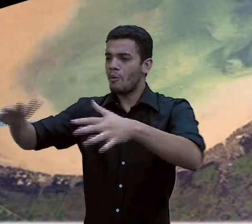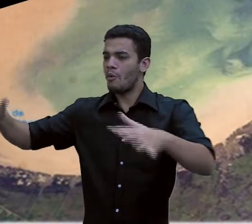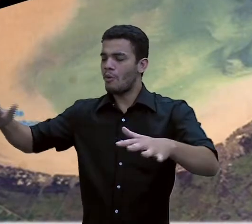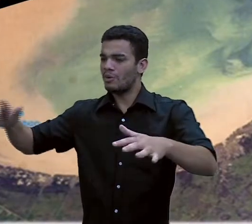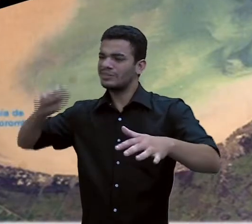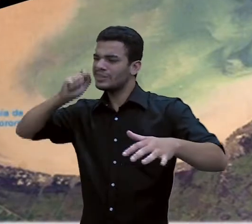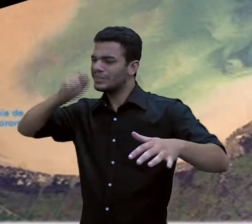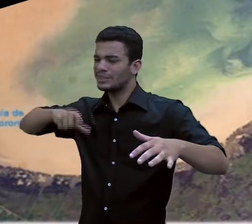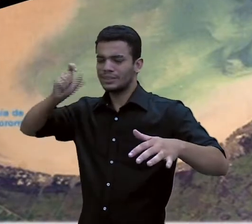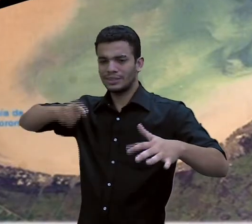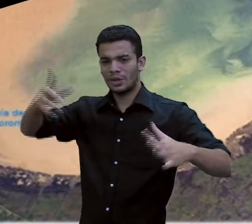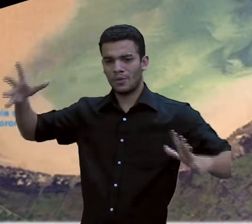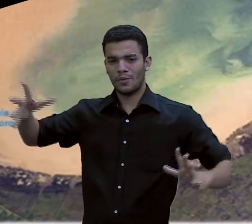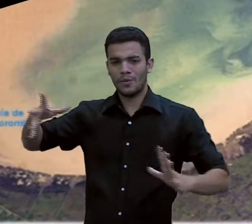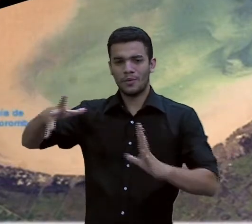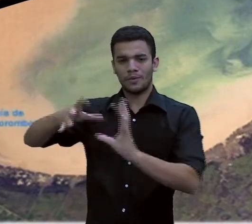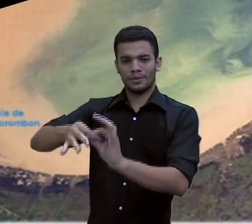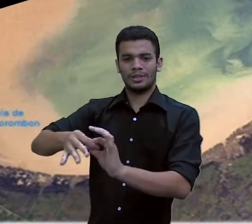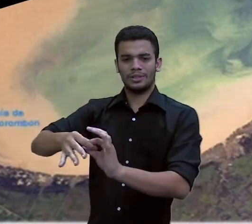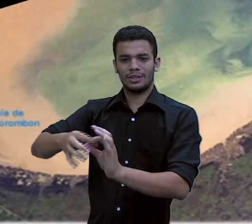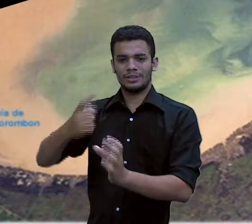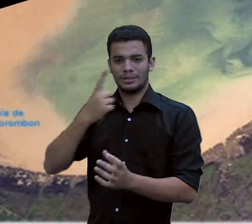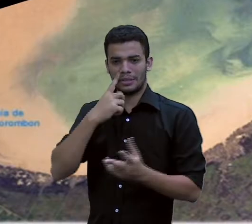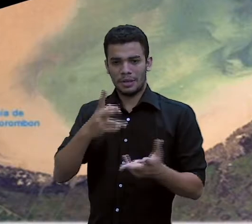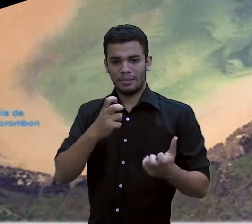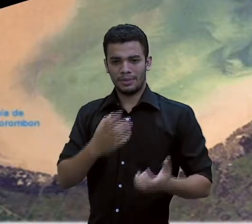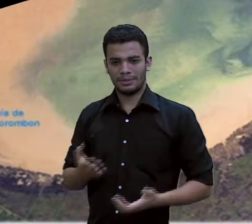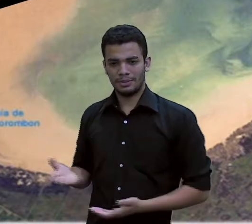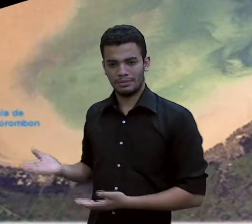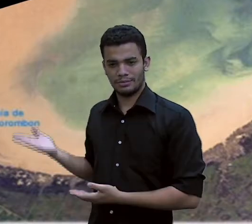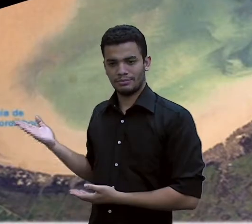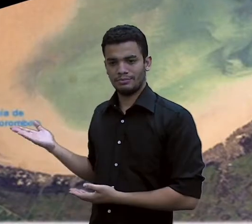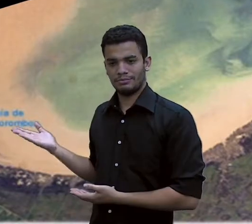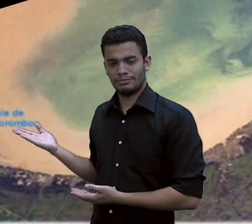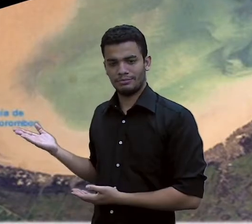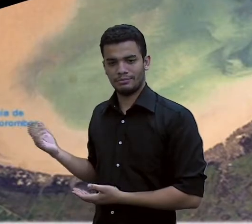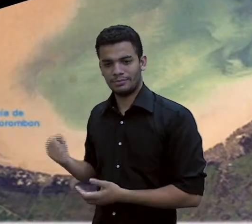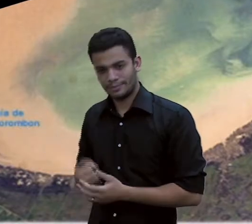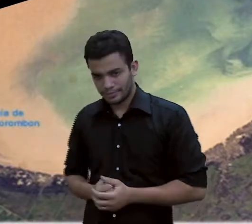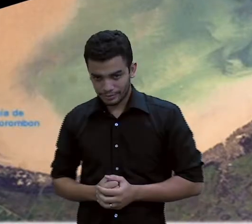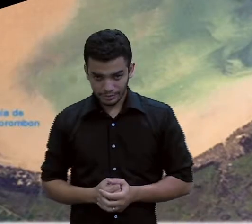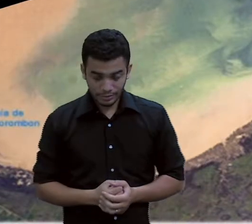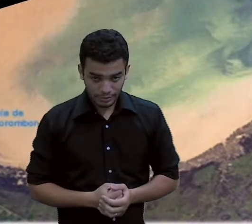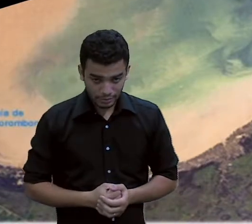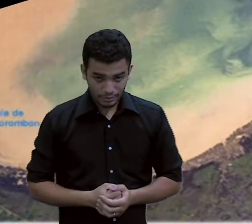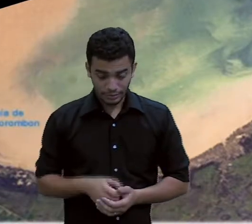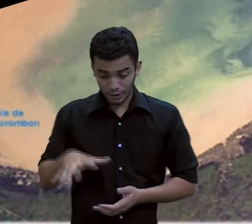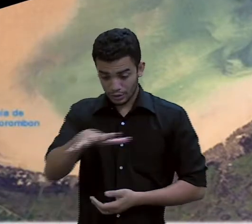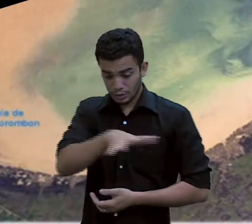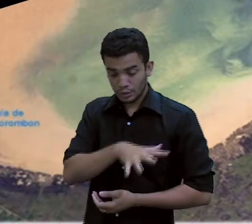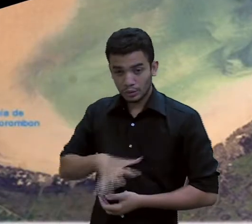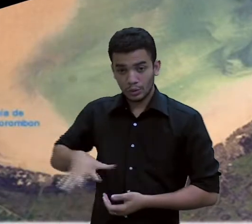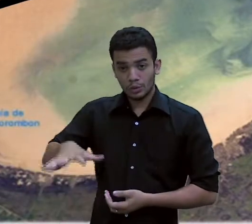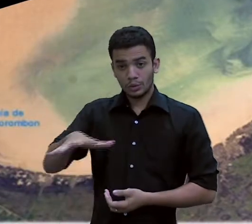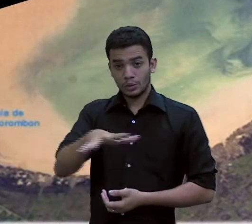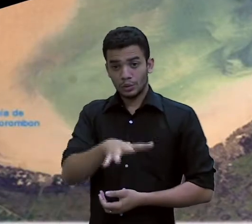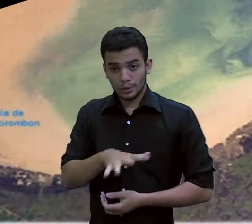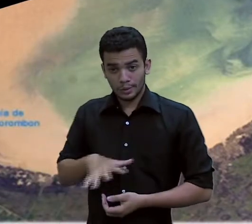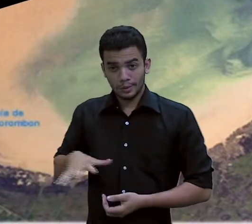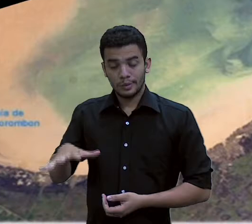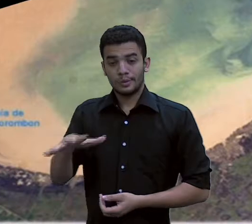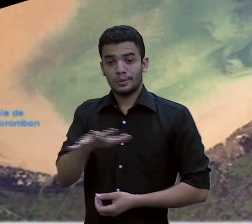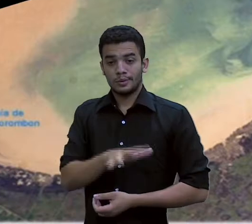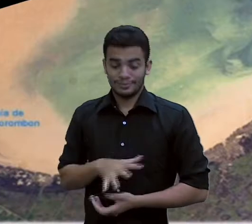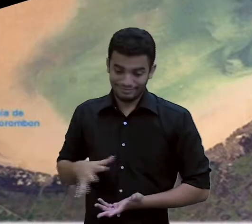Uruguai, né? Na ponta Sacramento. Então, é esse território aqui interessantíssimo para